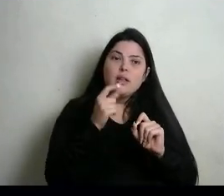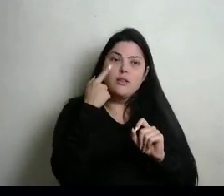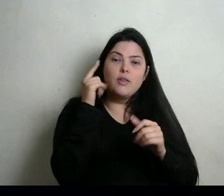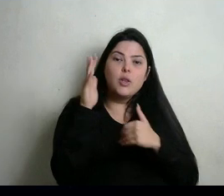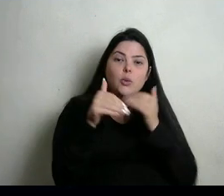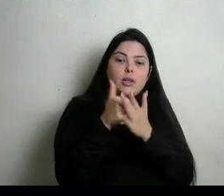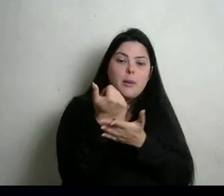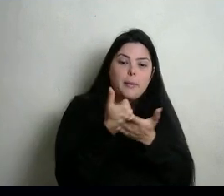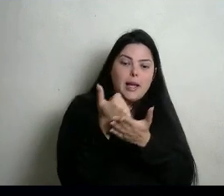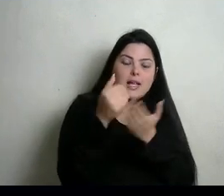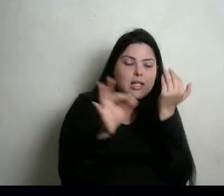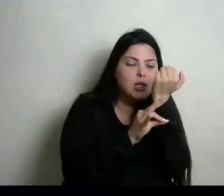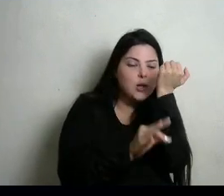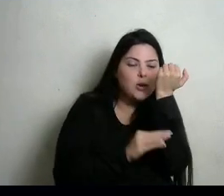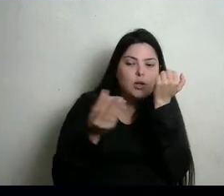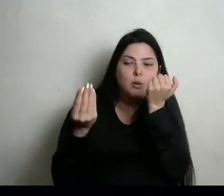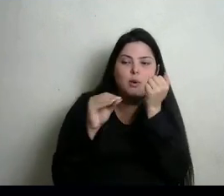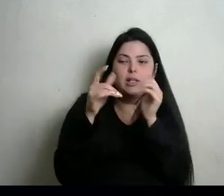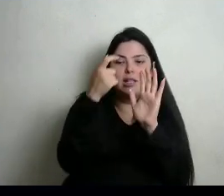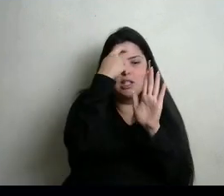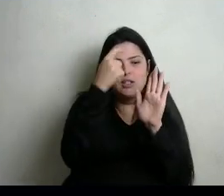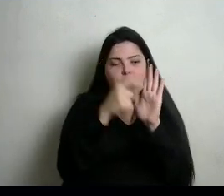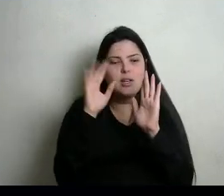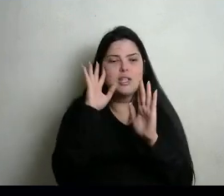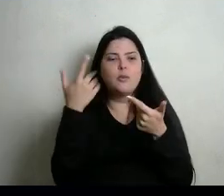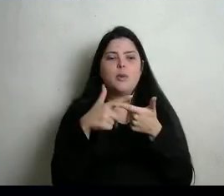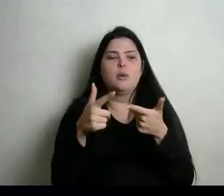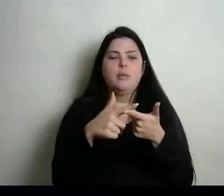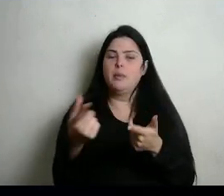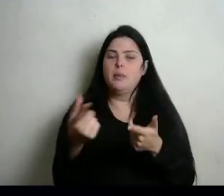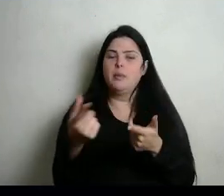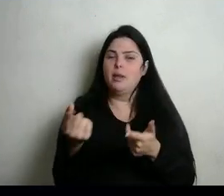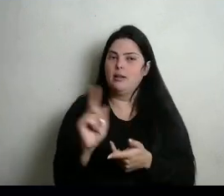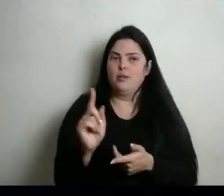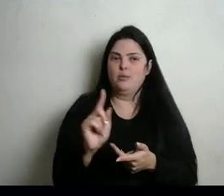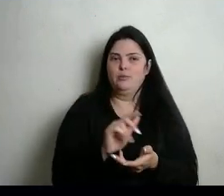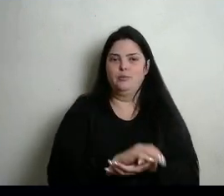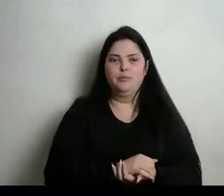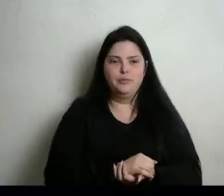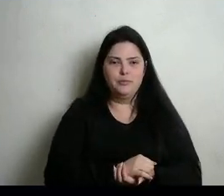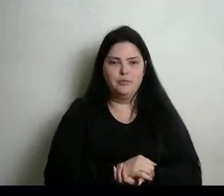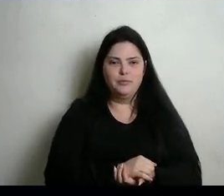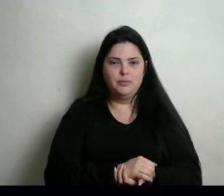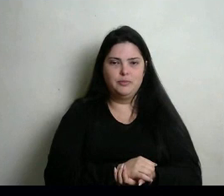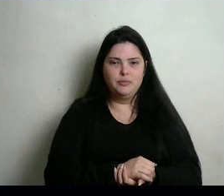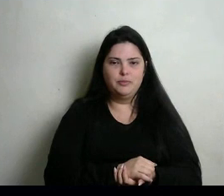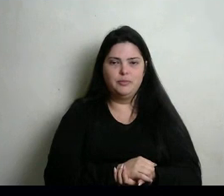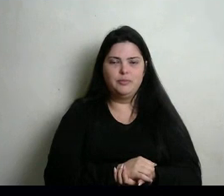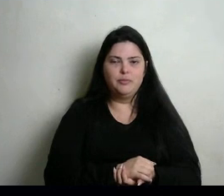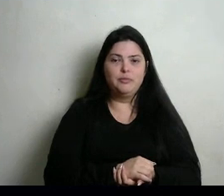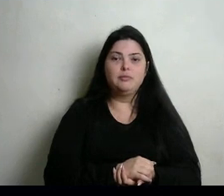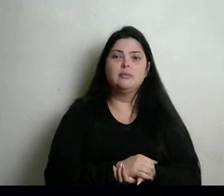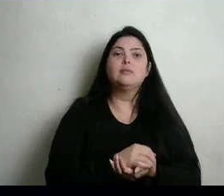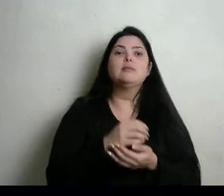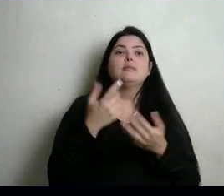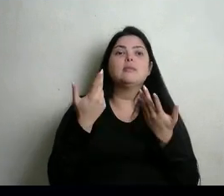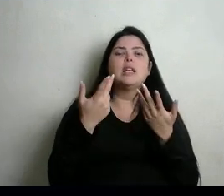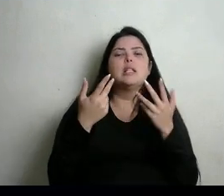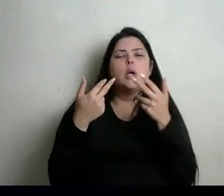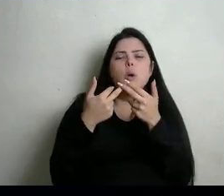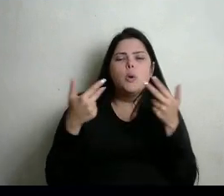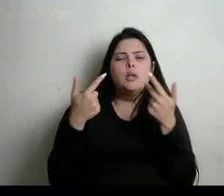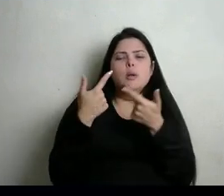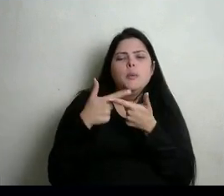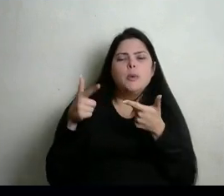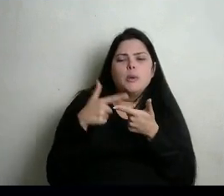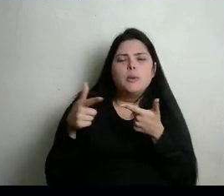de código, vai jogar na IA e ela vai resolver todos os nossos problemas. Não é isso. Mas se nessas pequenas coisas que tiram muito o